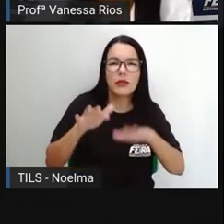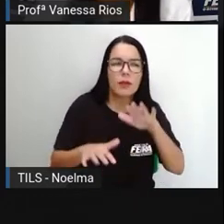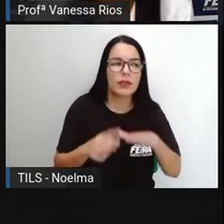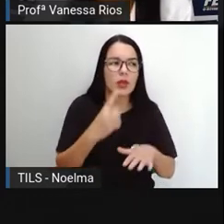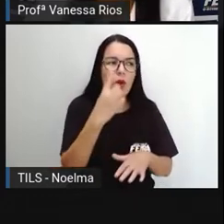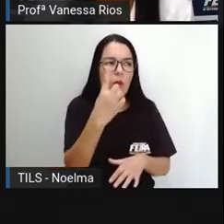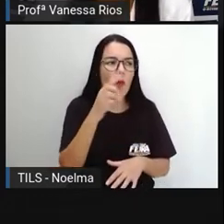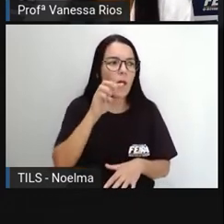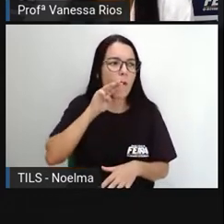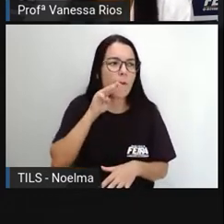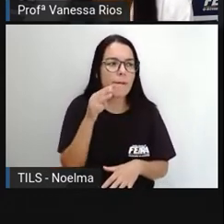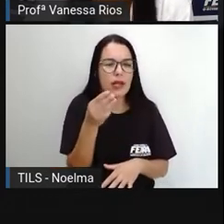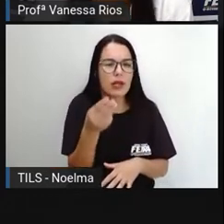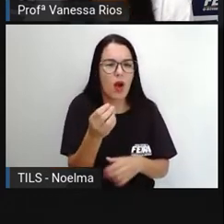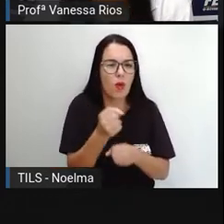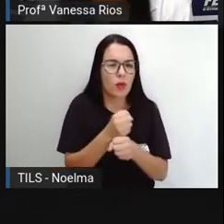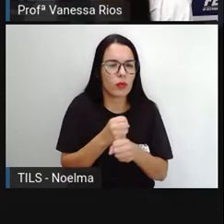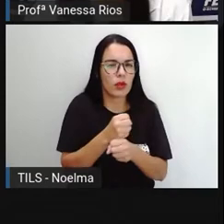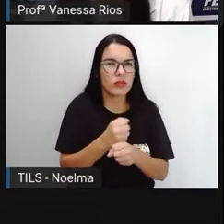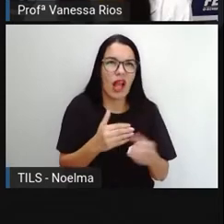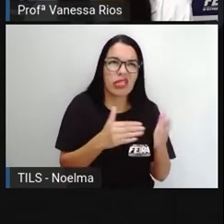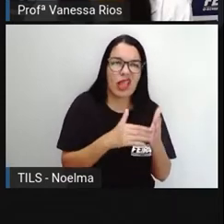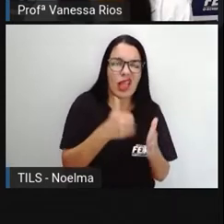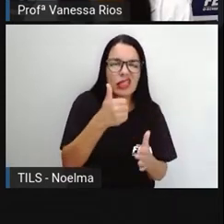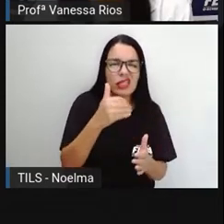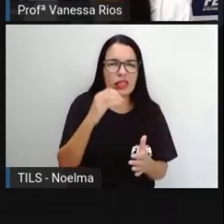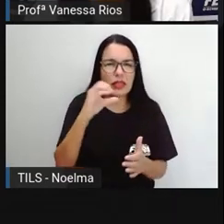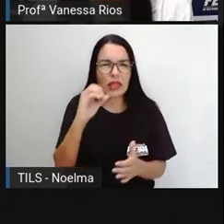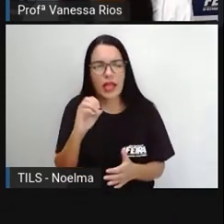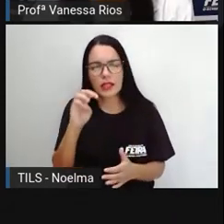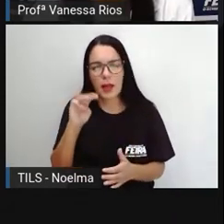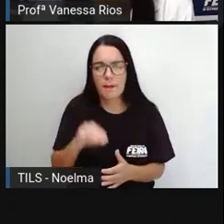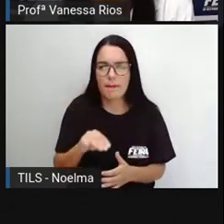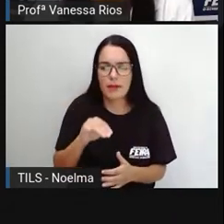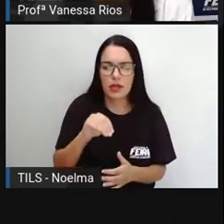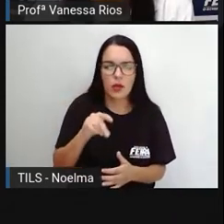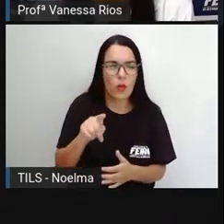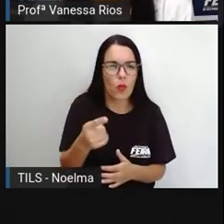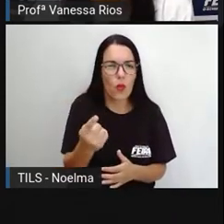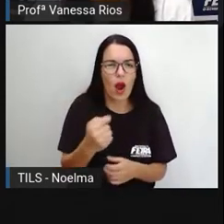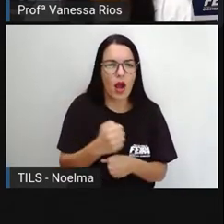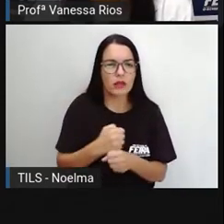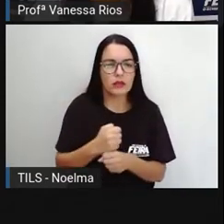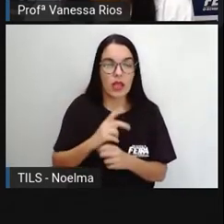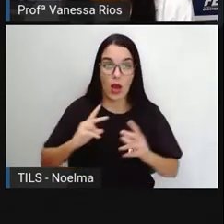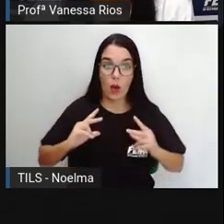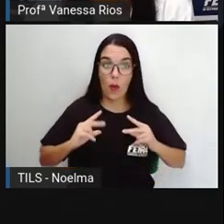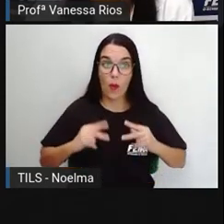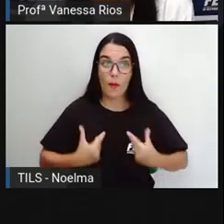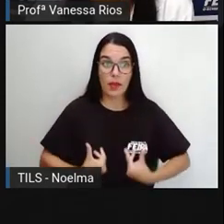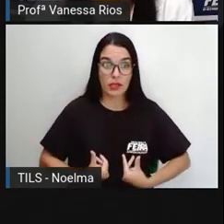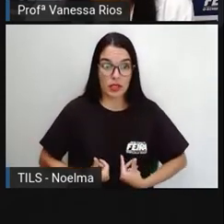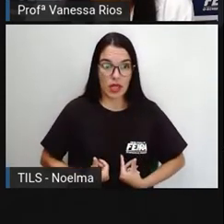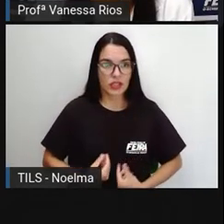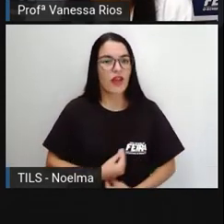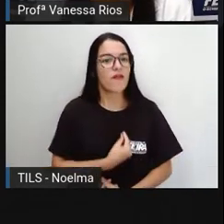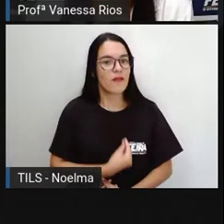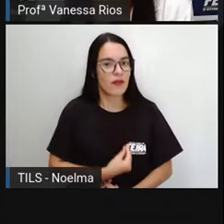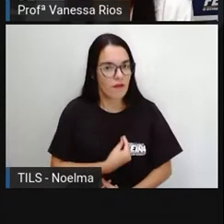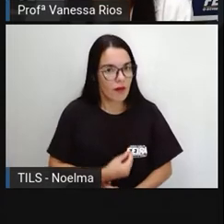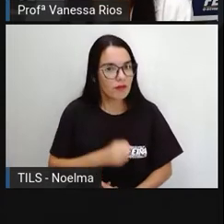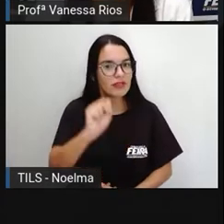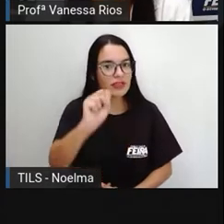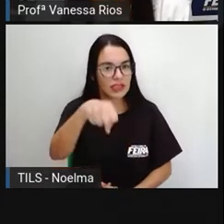Entre 1 milhão de anos a 10 mil anos, a 10 mil anos, a humanidade viveu de forma